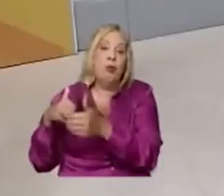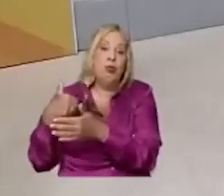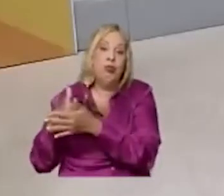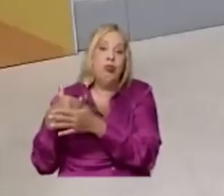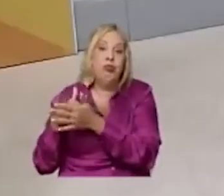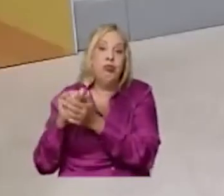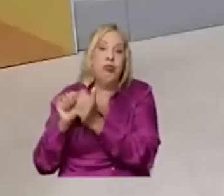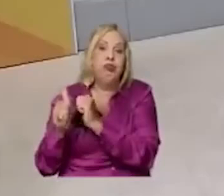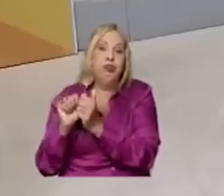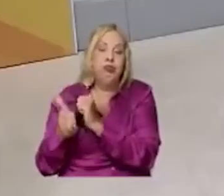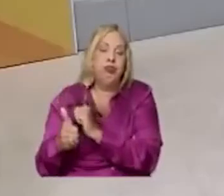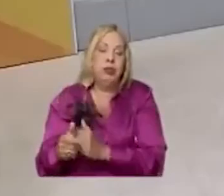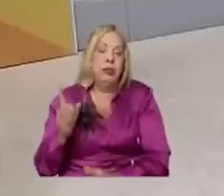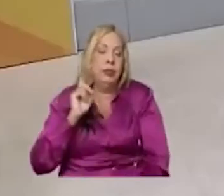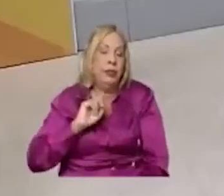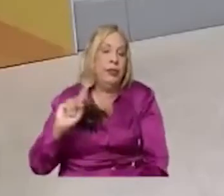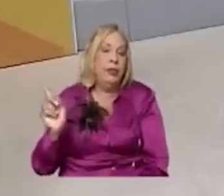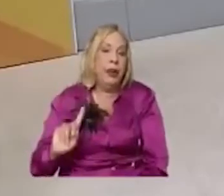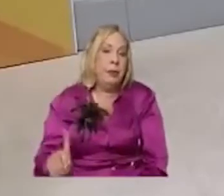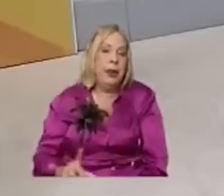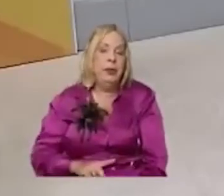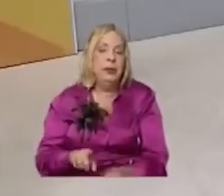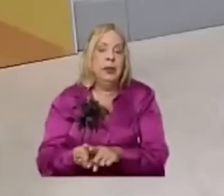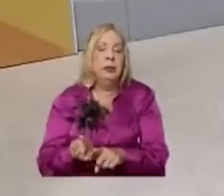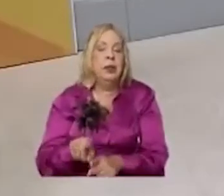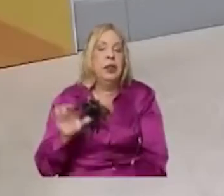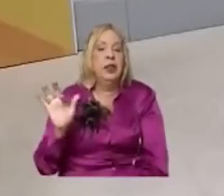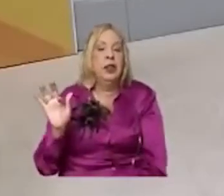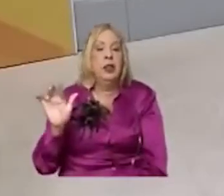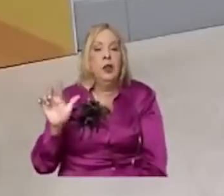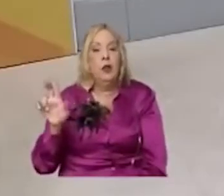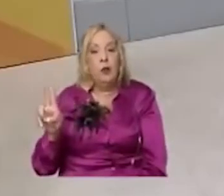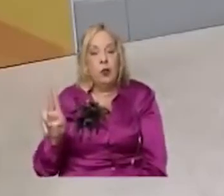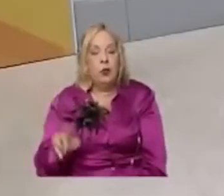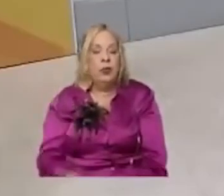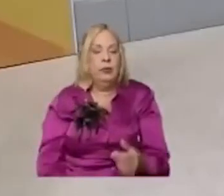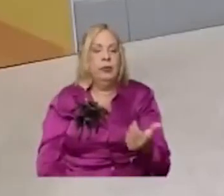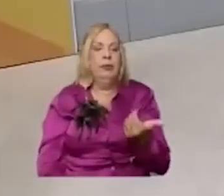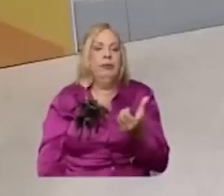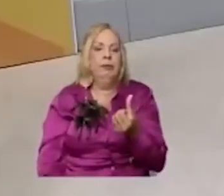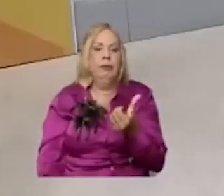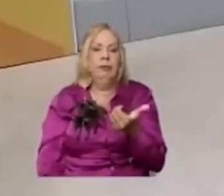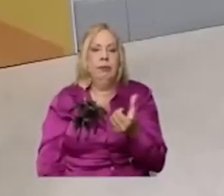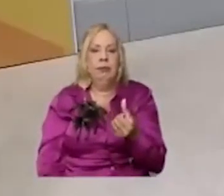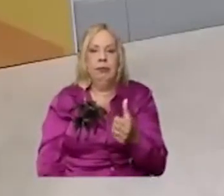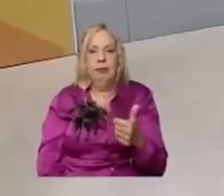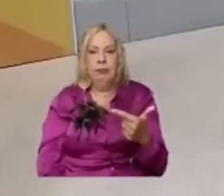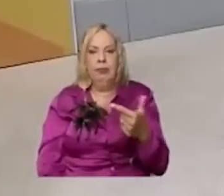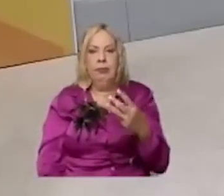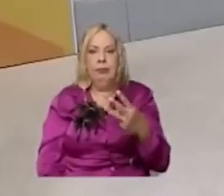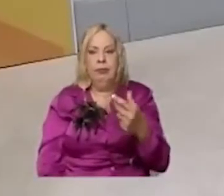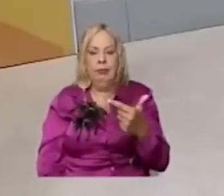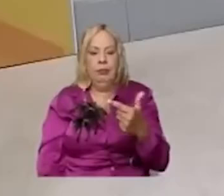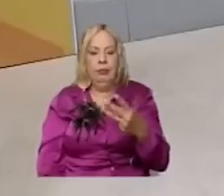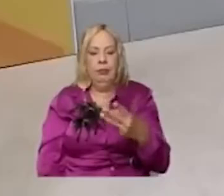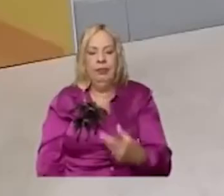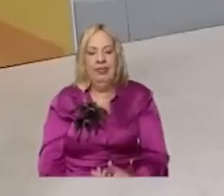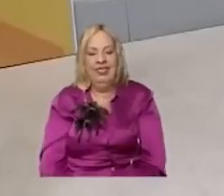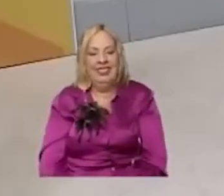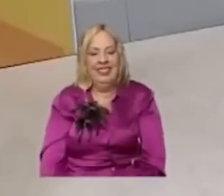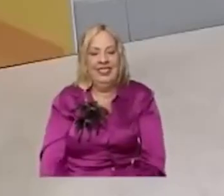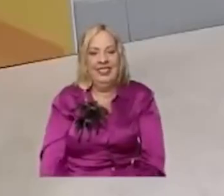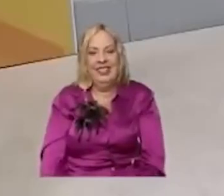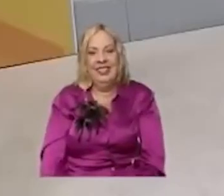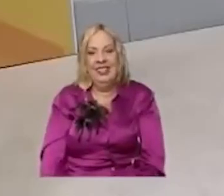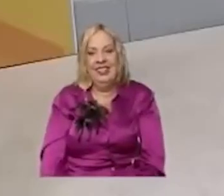Número 16, 16, 16. Número 23,